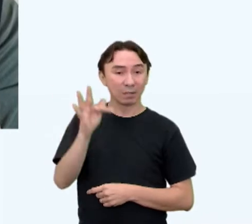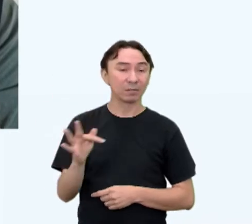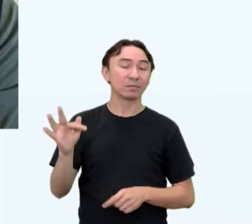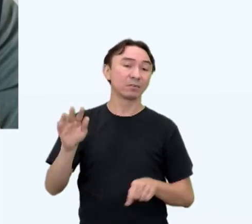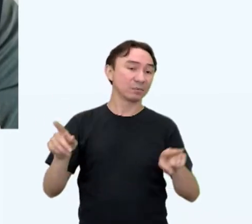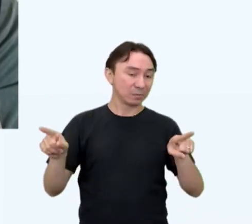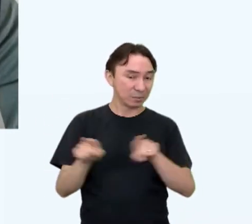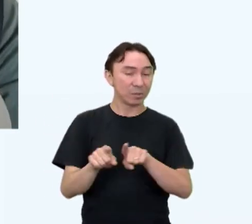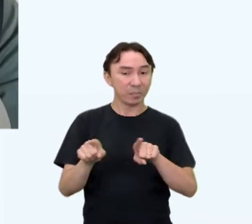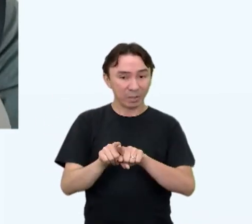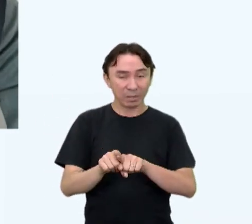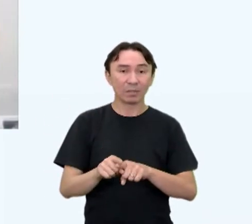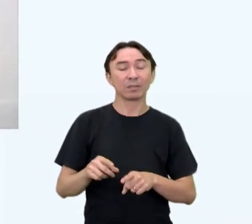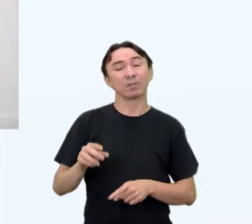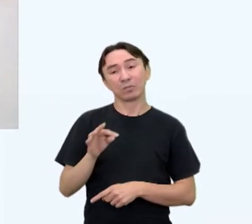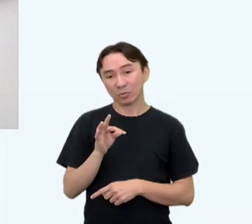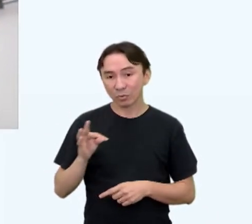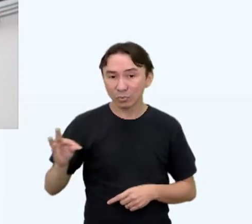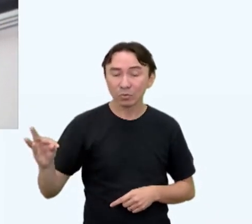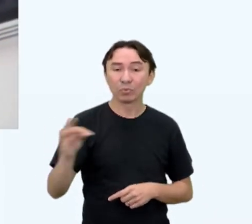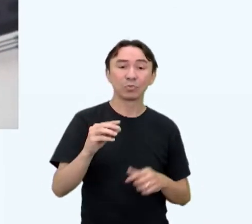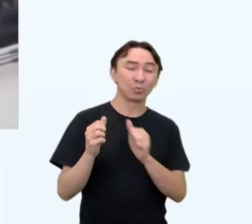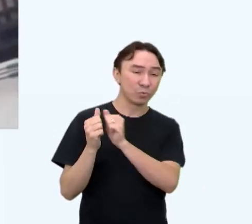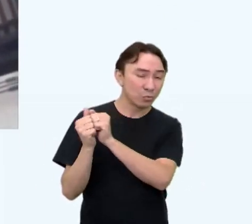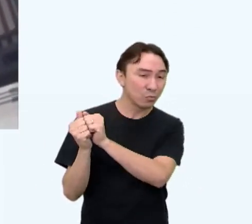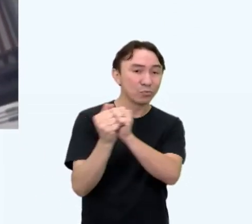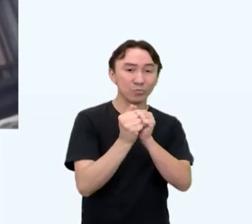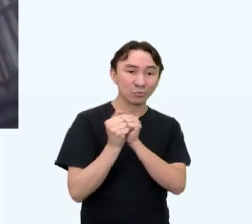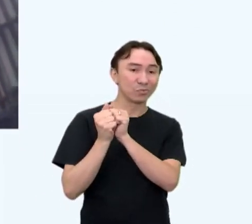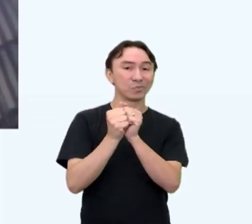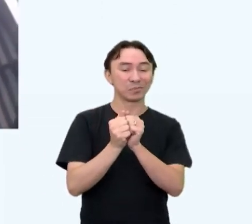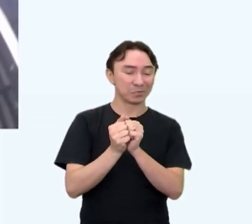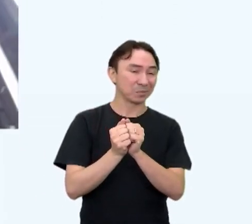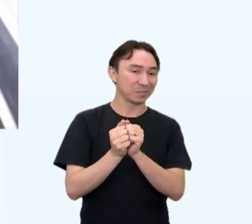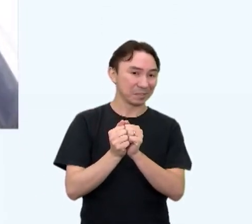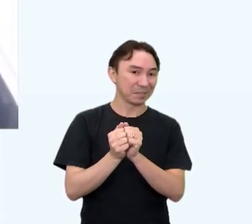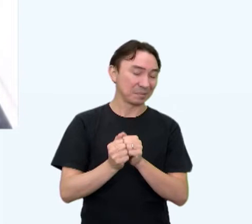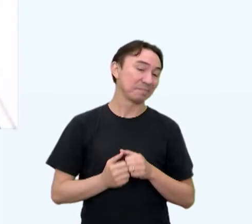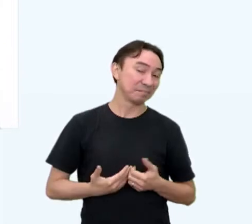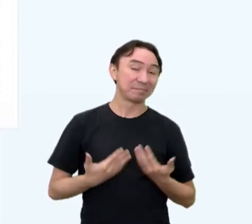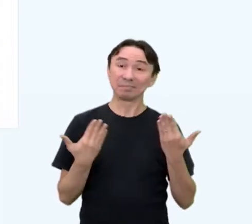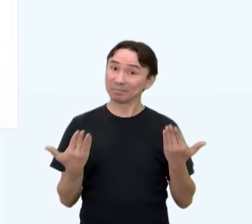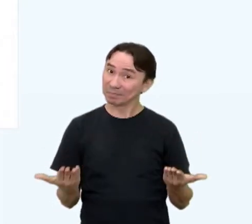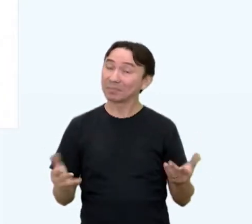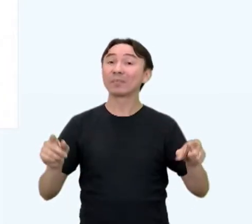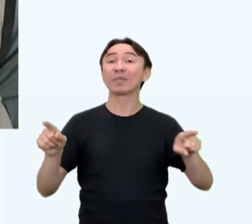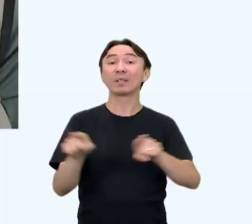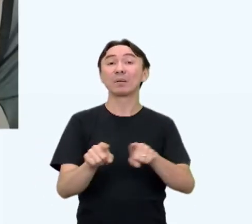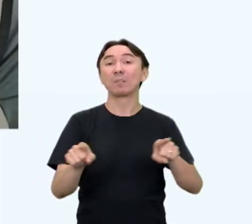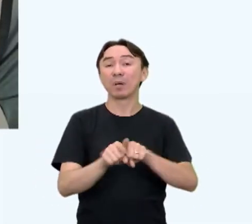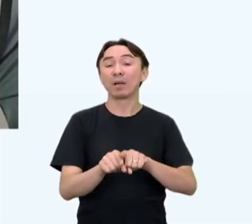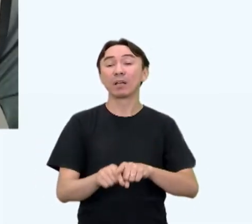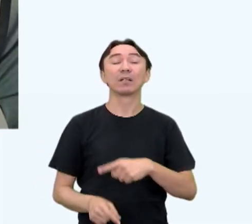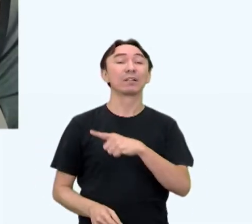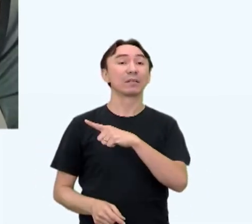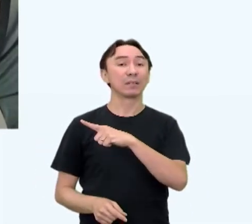Nacional, que tem o Laboratório de Sismologia lá também. Além disso, né,